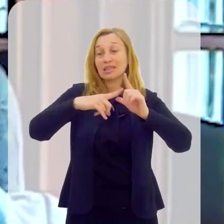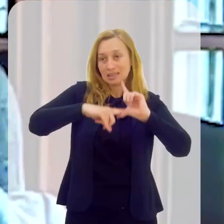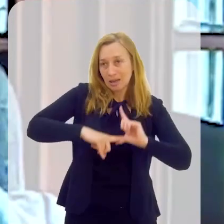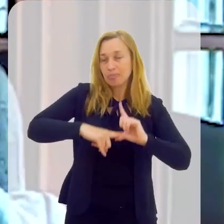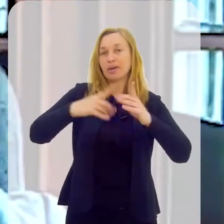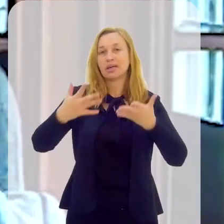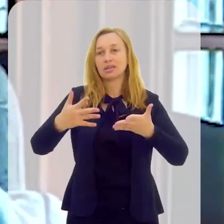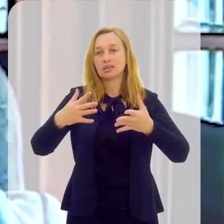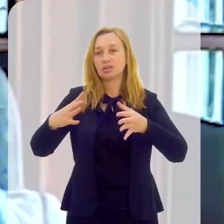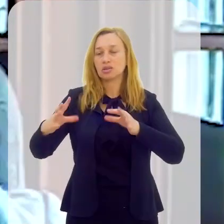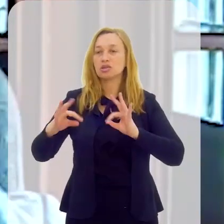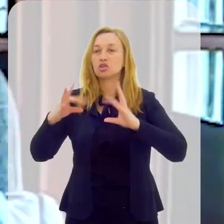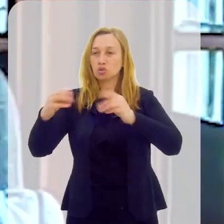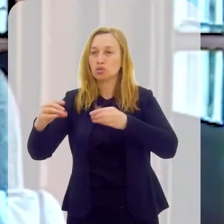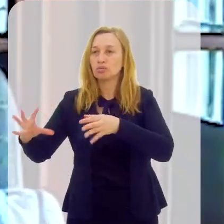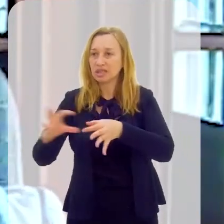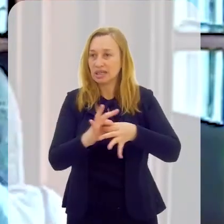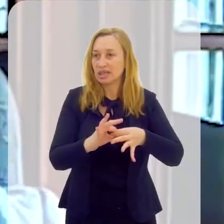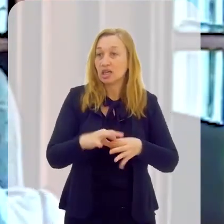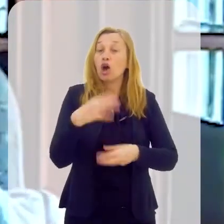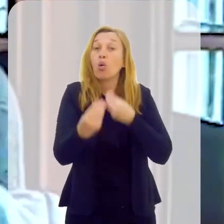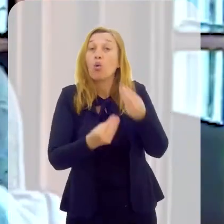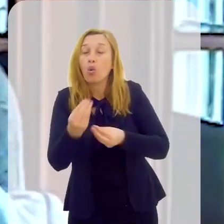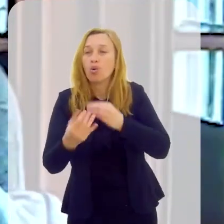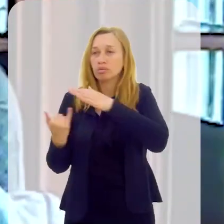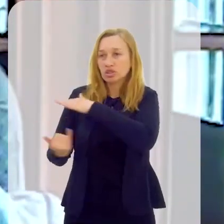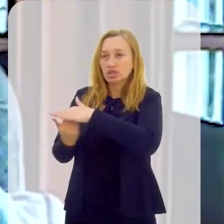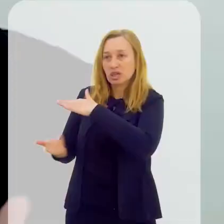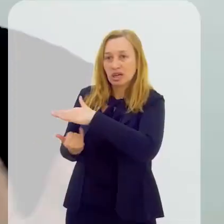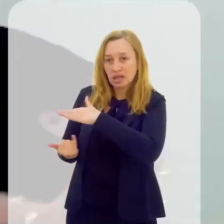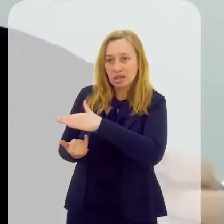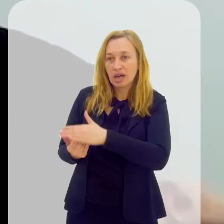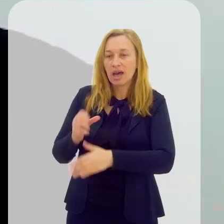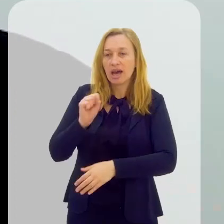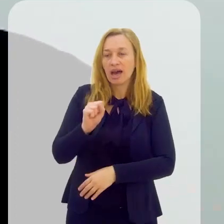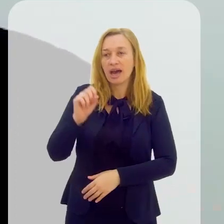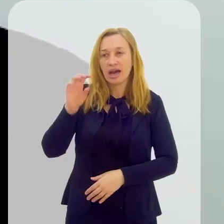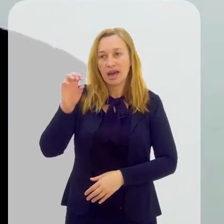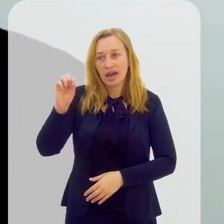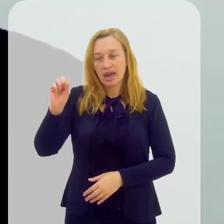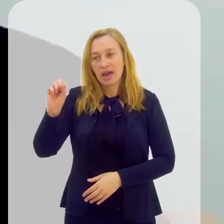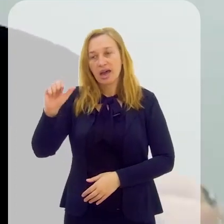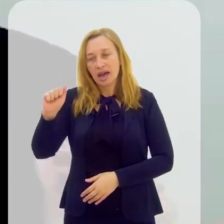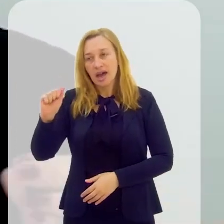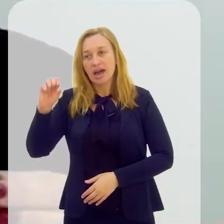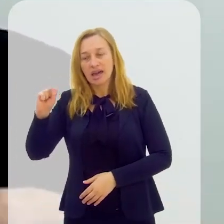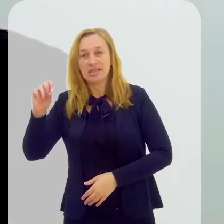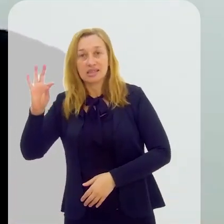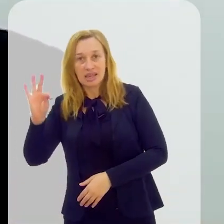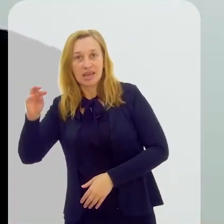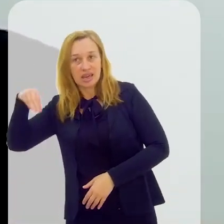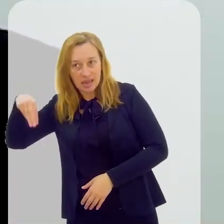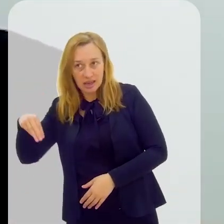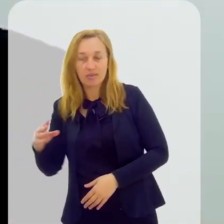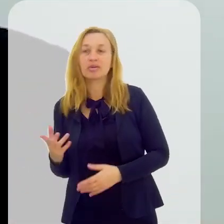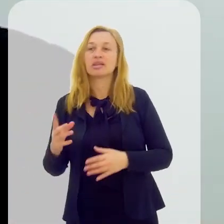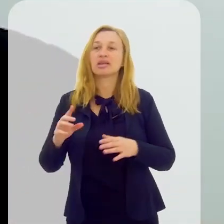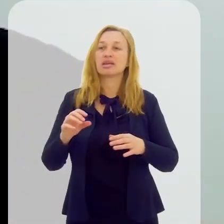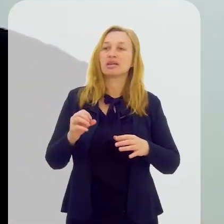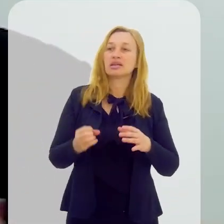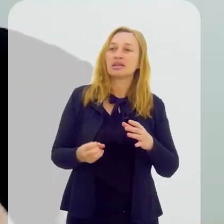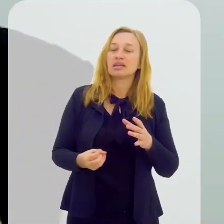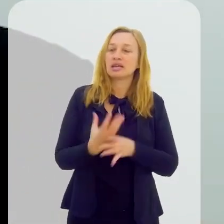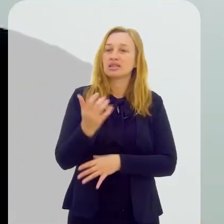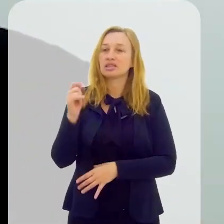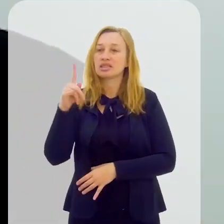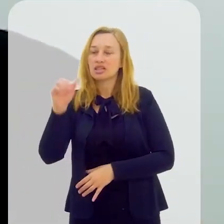está interconectado uma coisa com a outra, está ligado. Como que a instituição, a STM, pode contribuir no